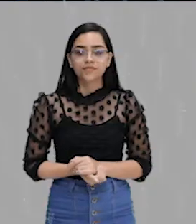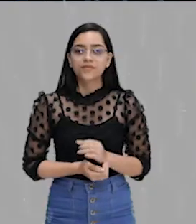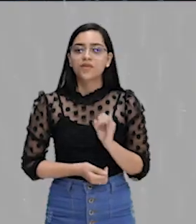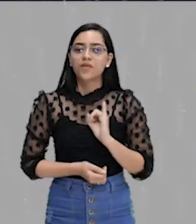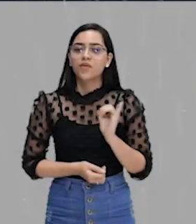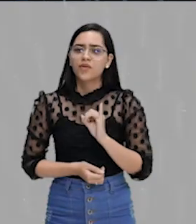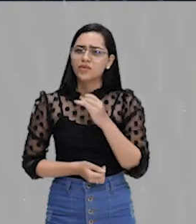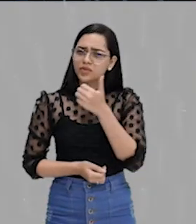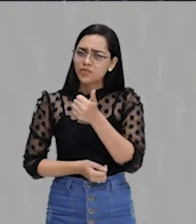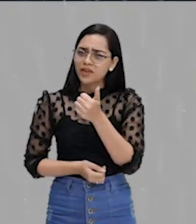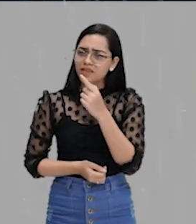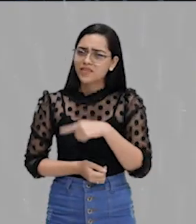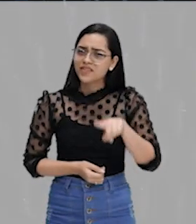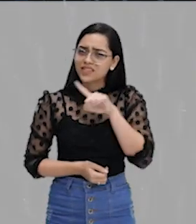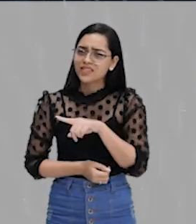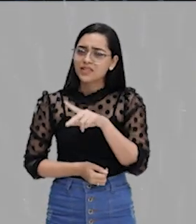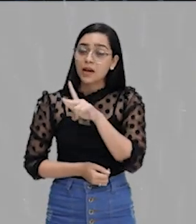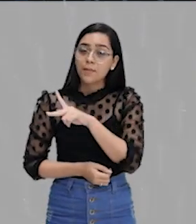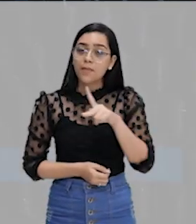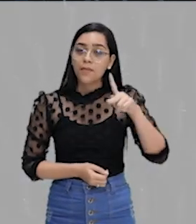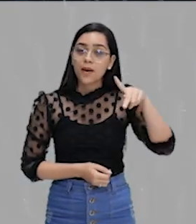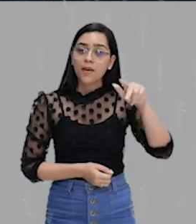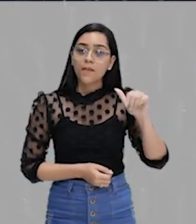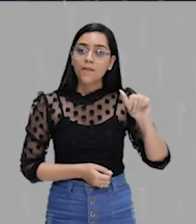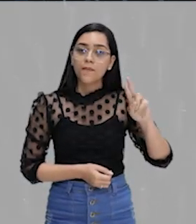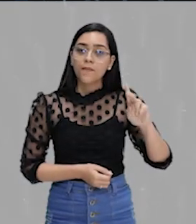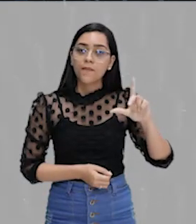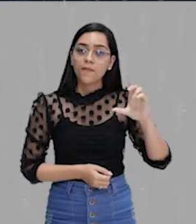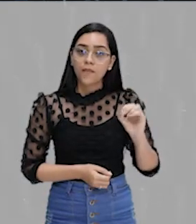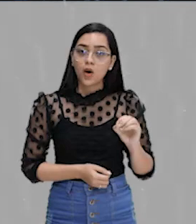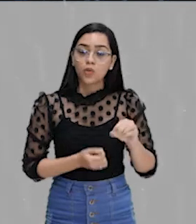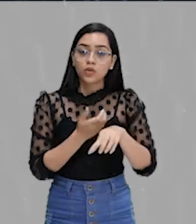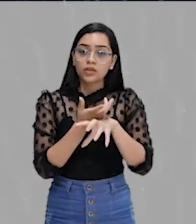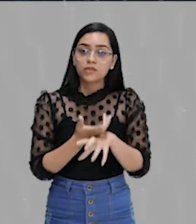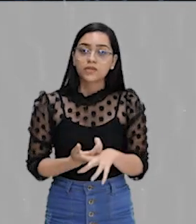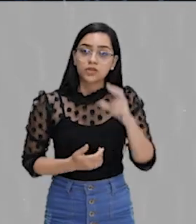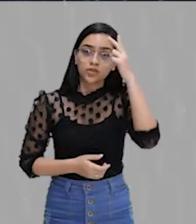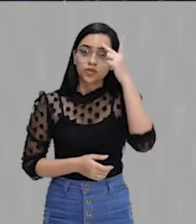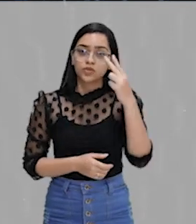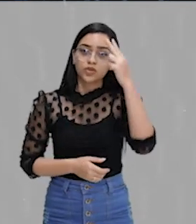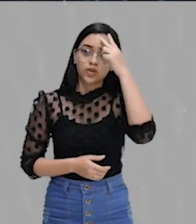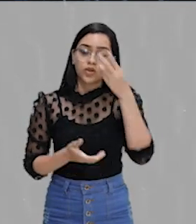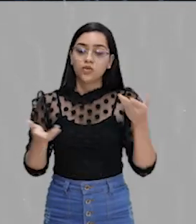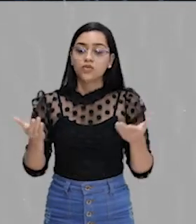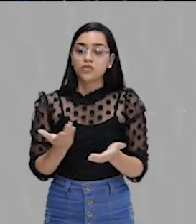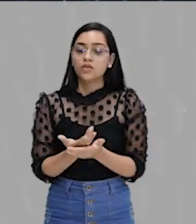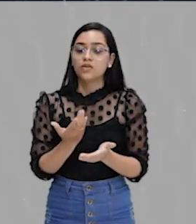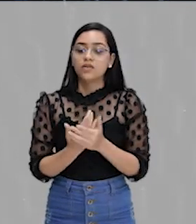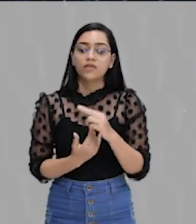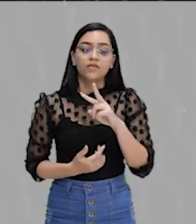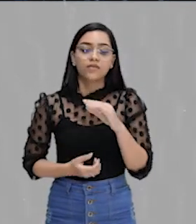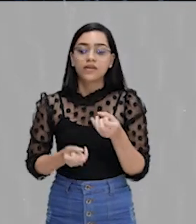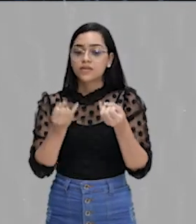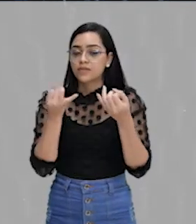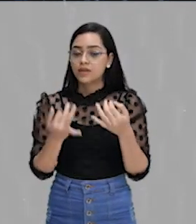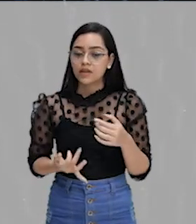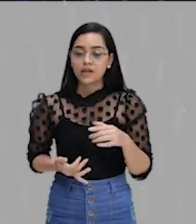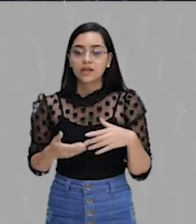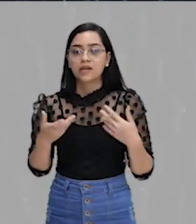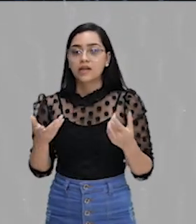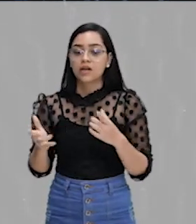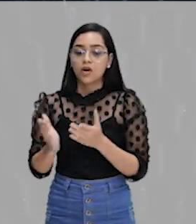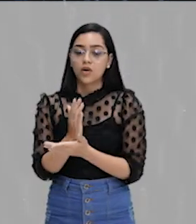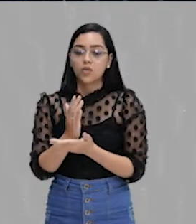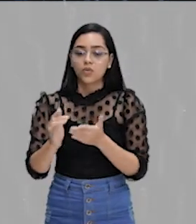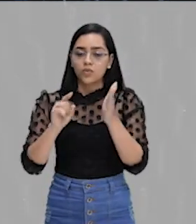E aí, galerinha, tudo bem? Professor Paulo Gereba de História. Nossa aula de hoje, iremos comentar